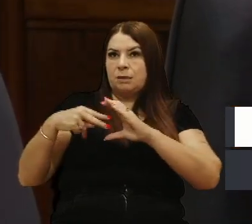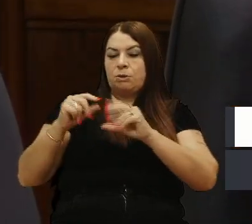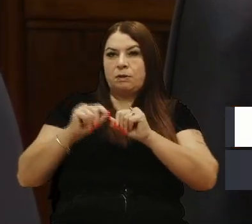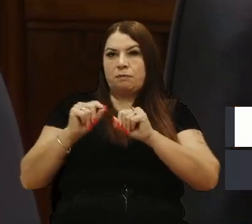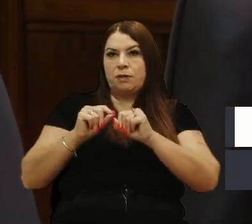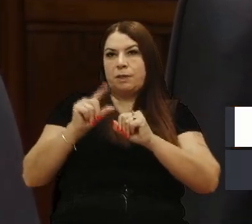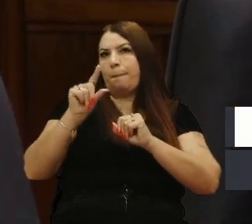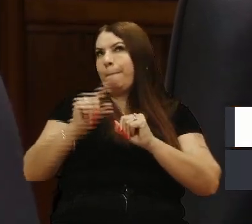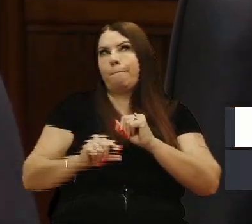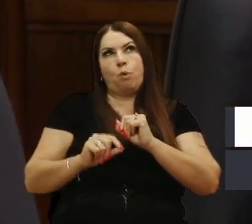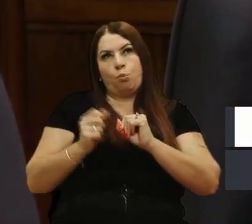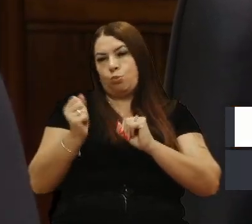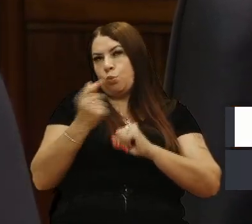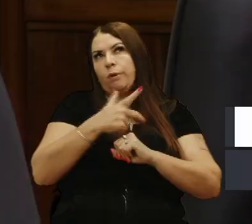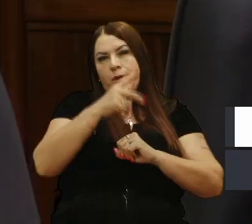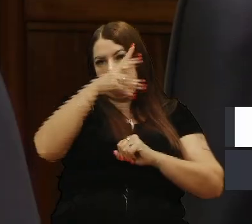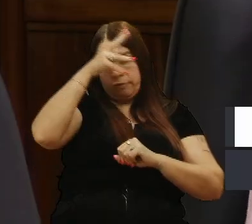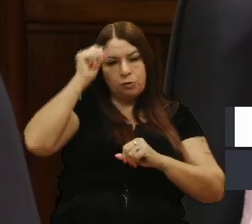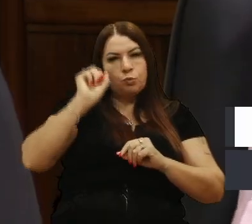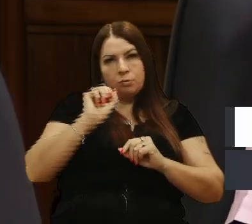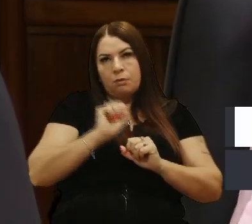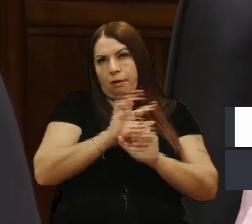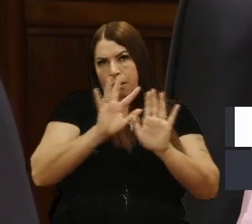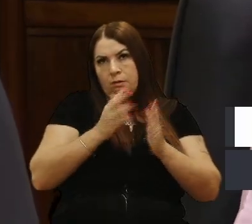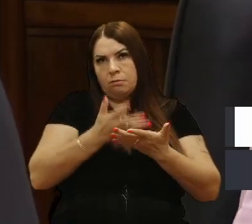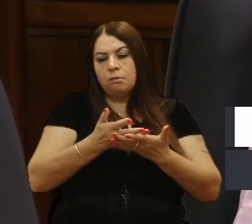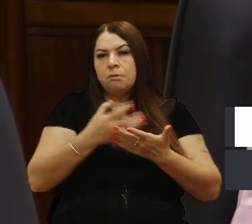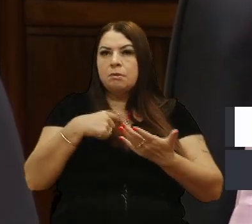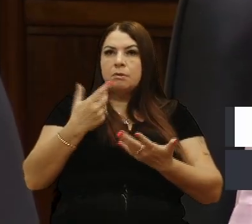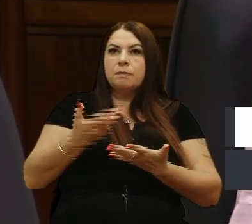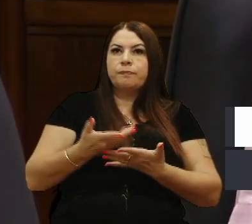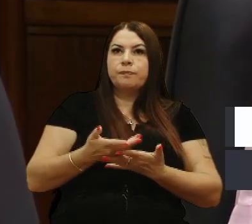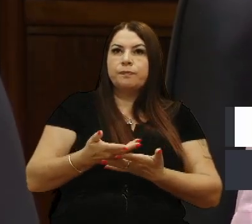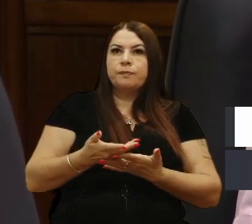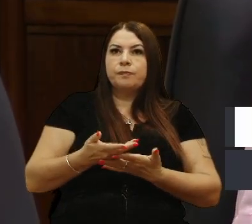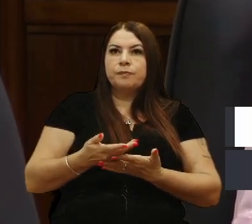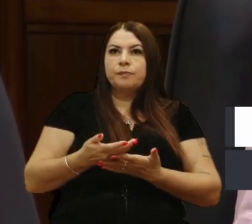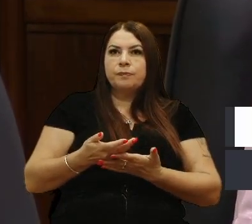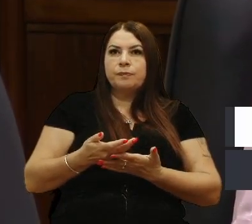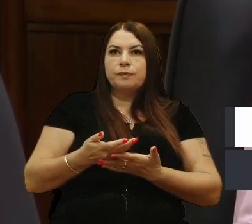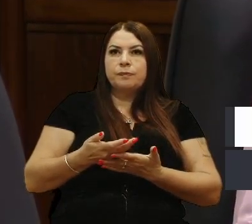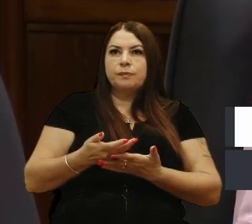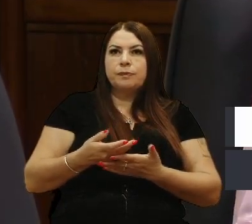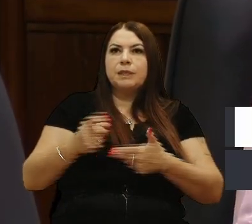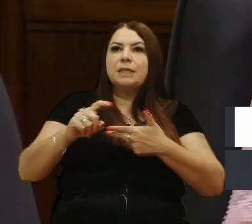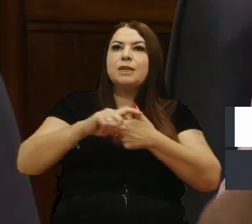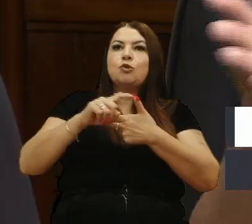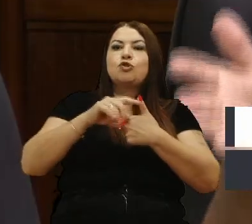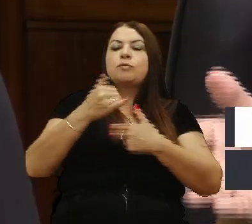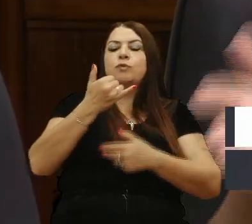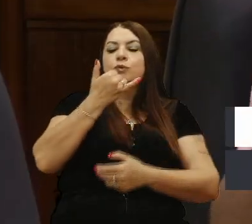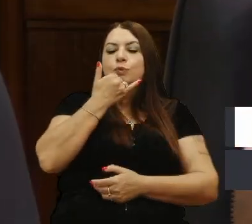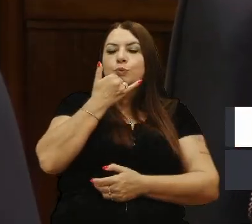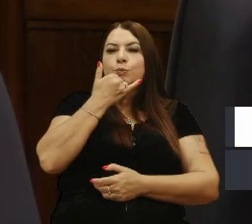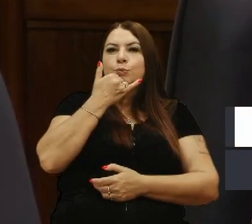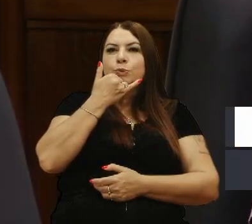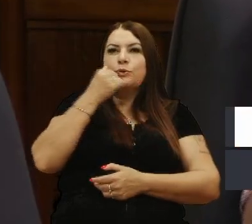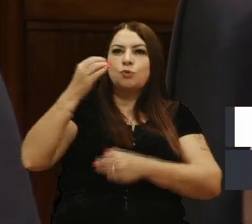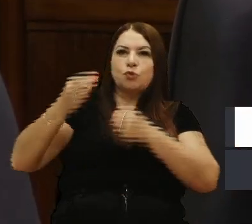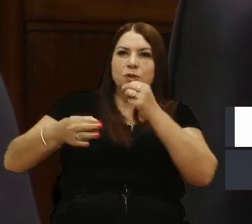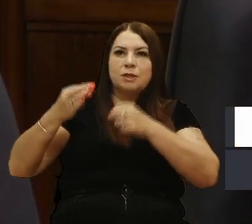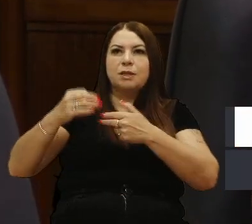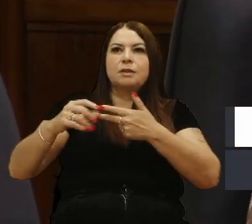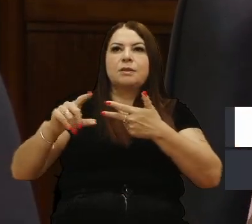muito menores do que o Poder Legislativo. Agora, Executivo, desculpe. Eu quis dizer, o Judiciário e